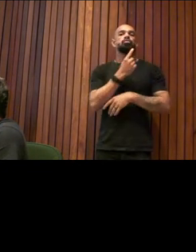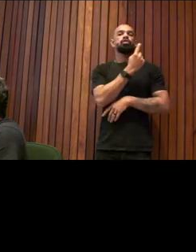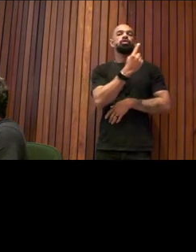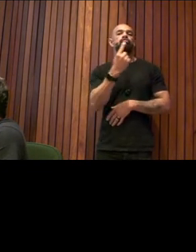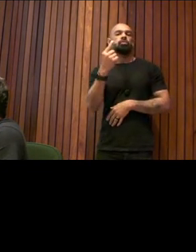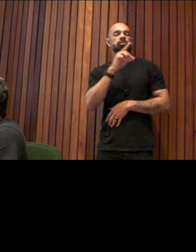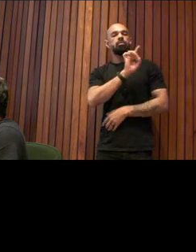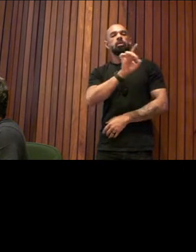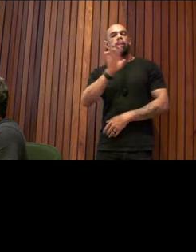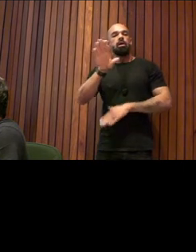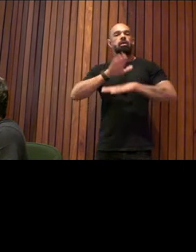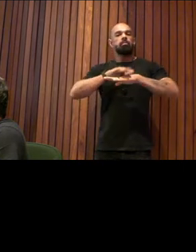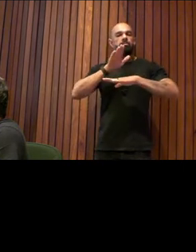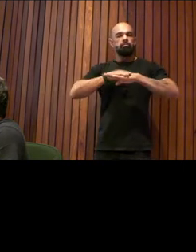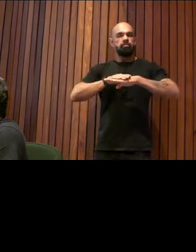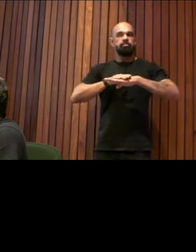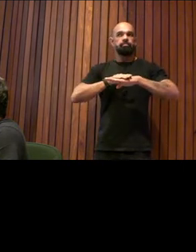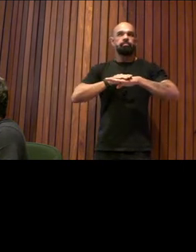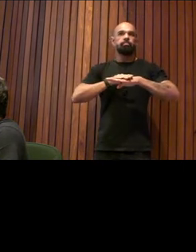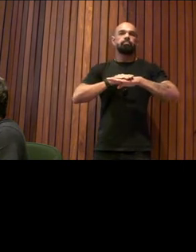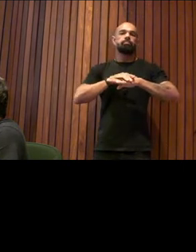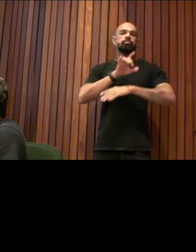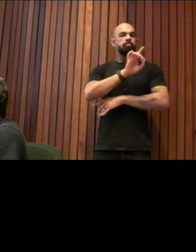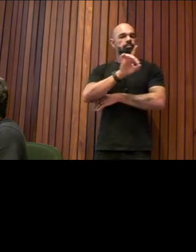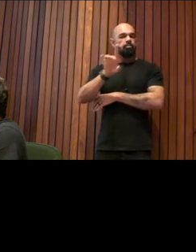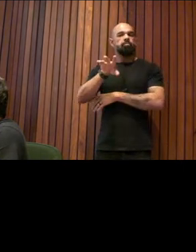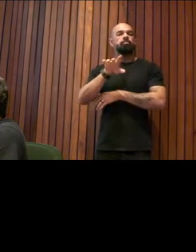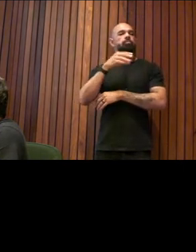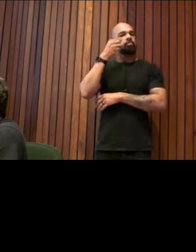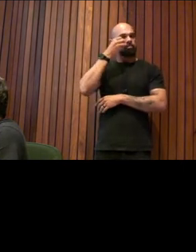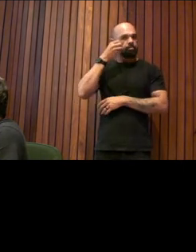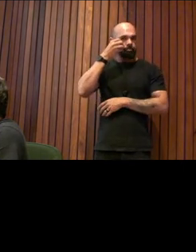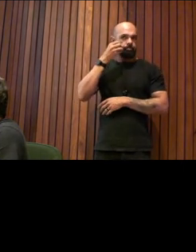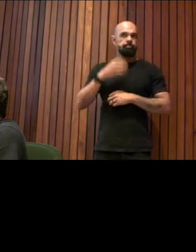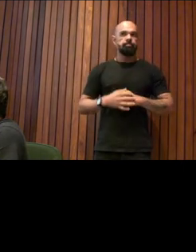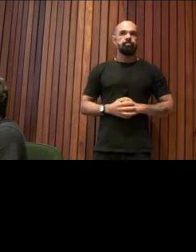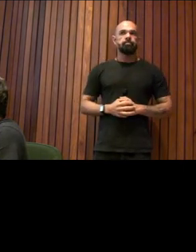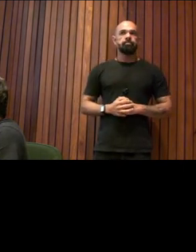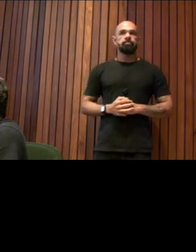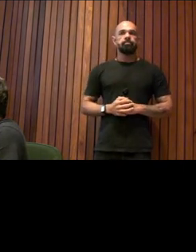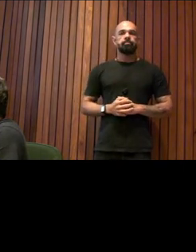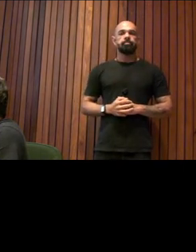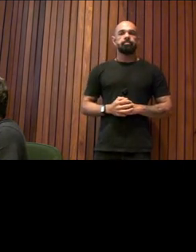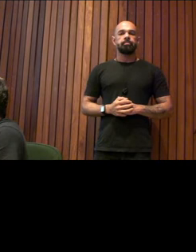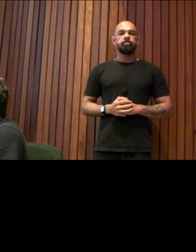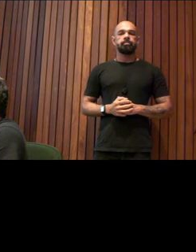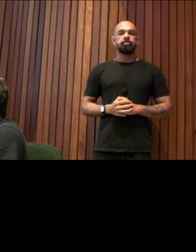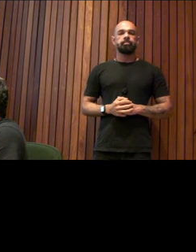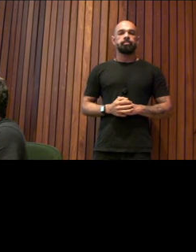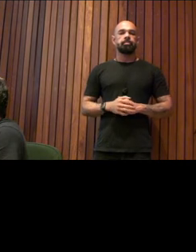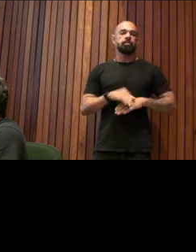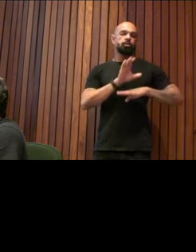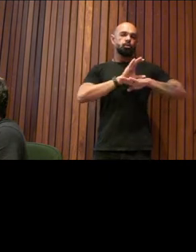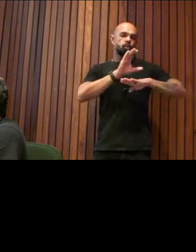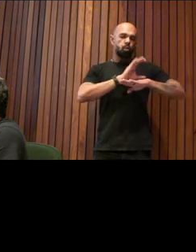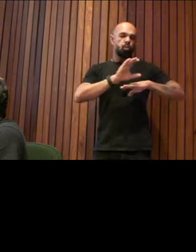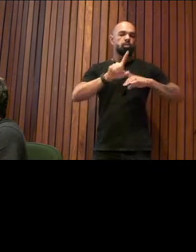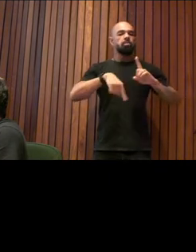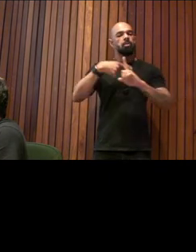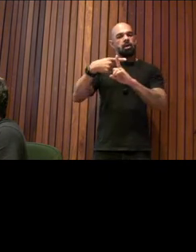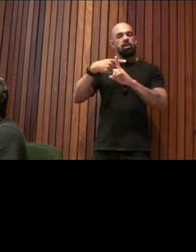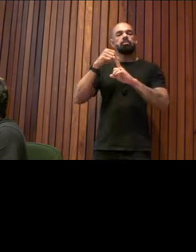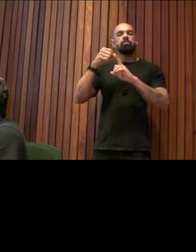que cada um de vocês vivenciou, né, ao passar pelo curso e ao